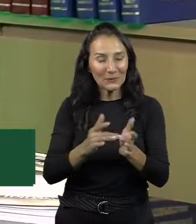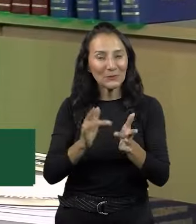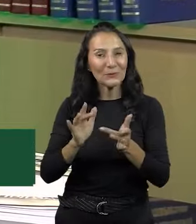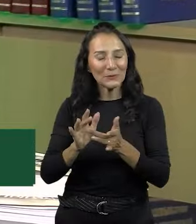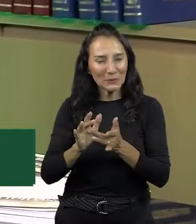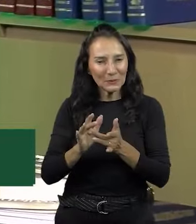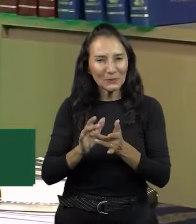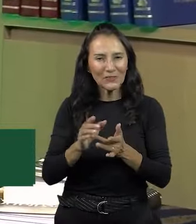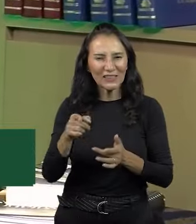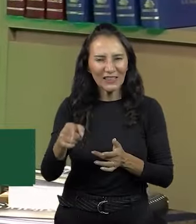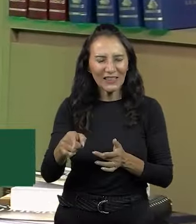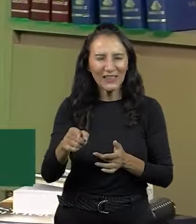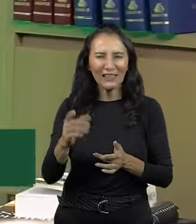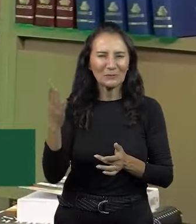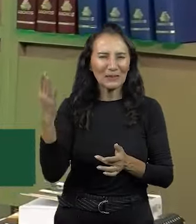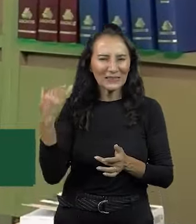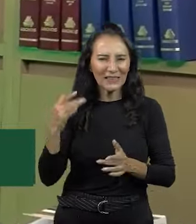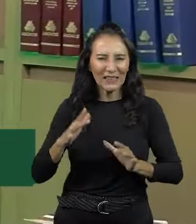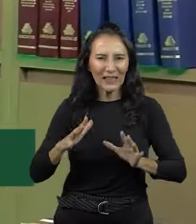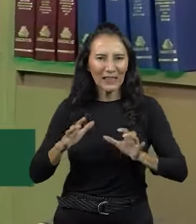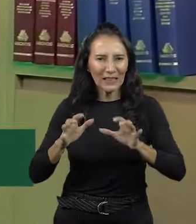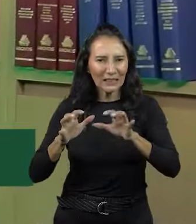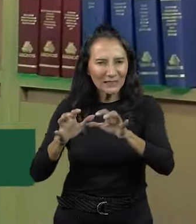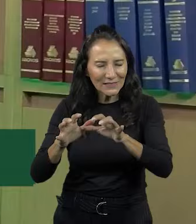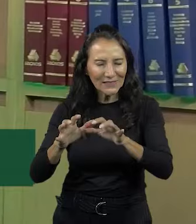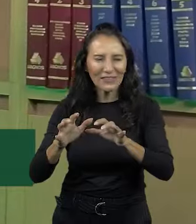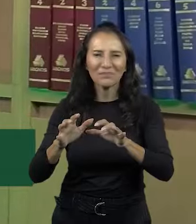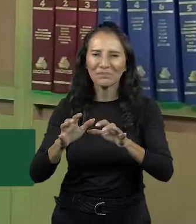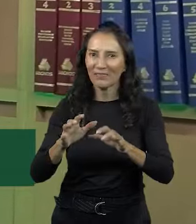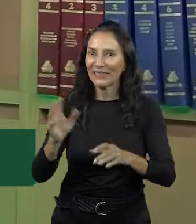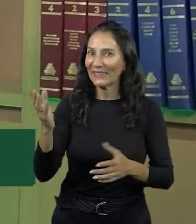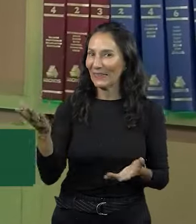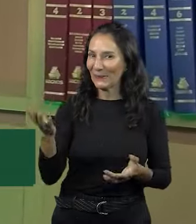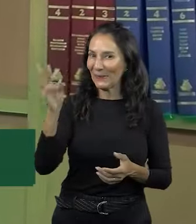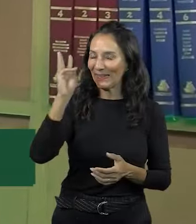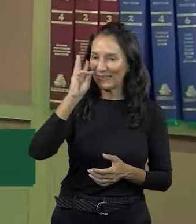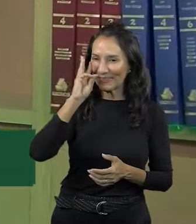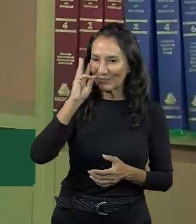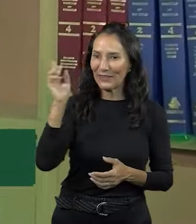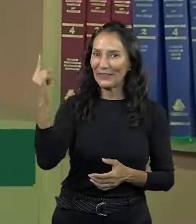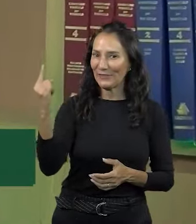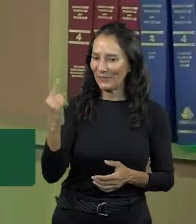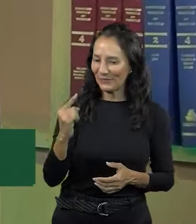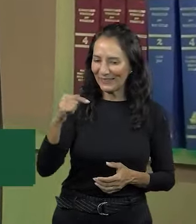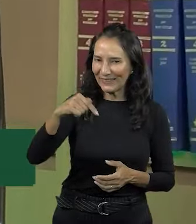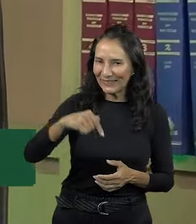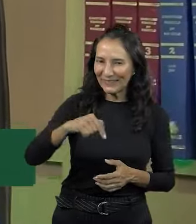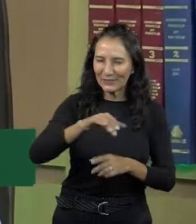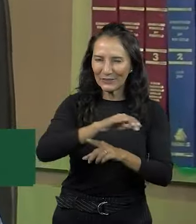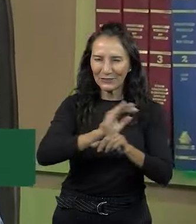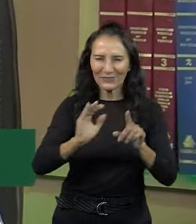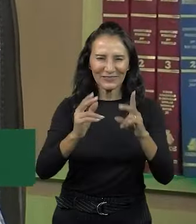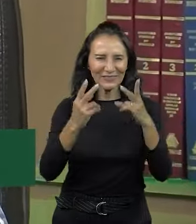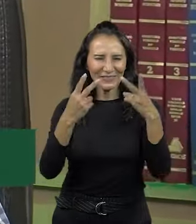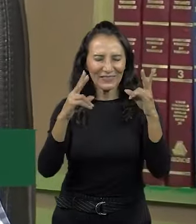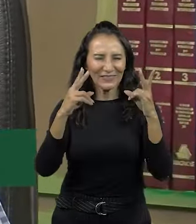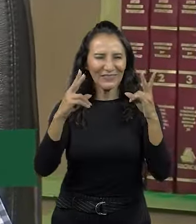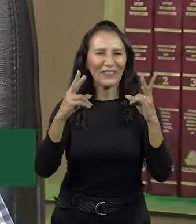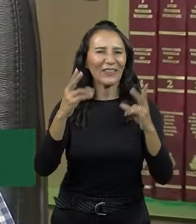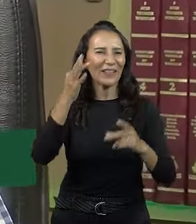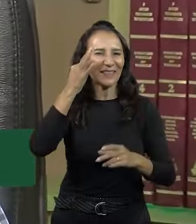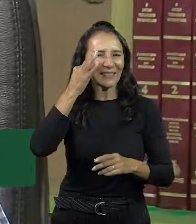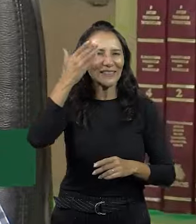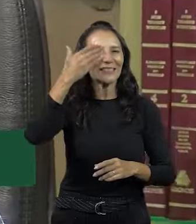terrível e desenganado então na terça-feira ele vai estar no culto da vitória